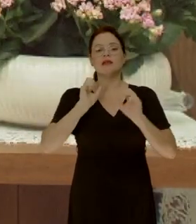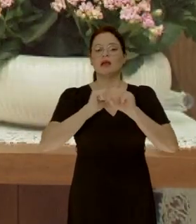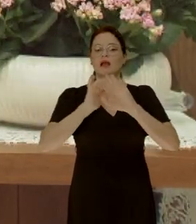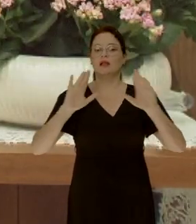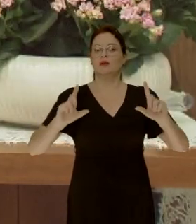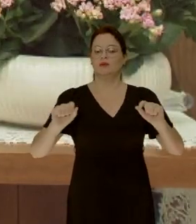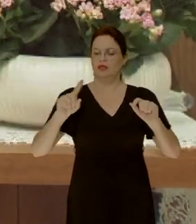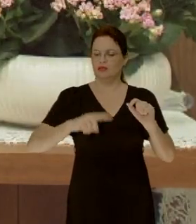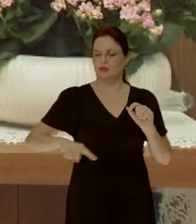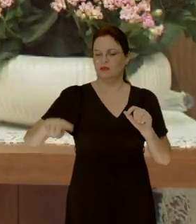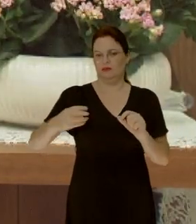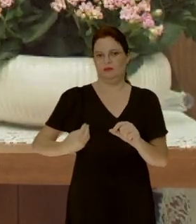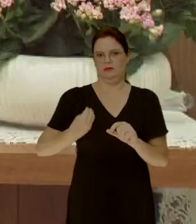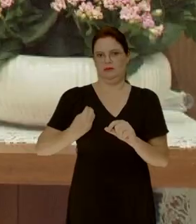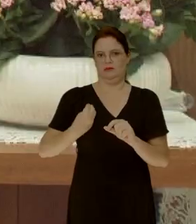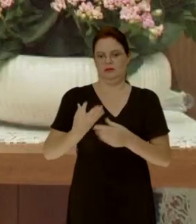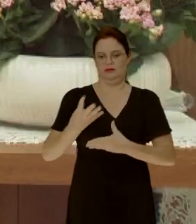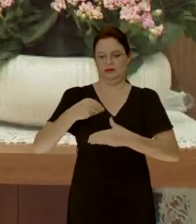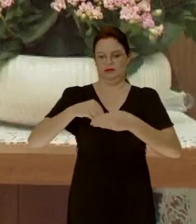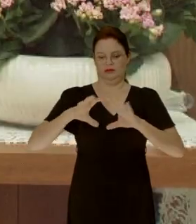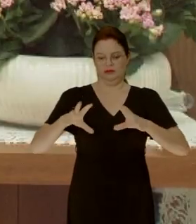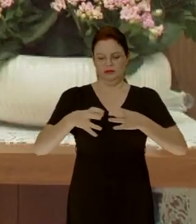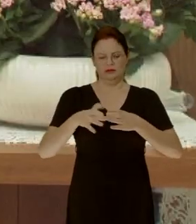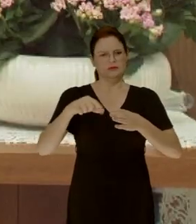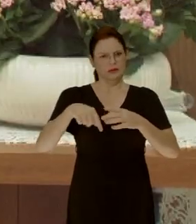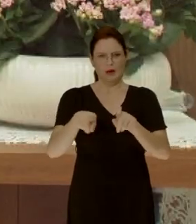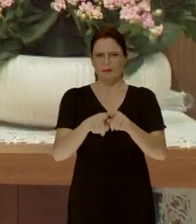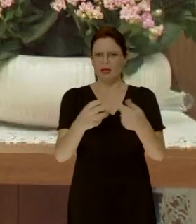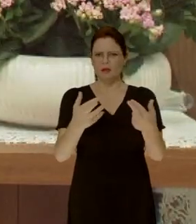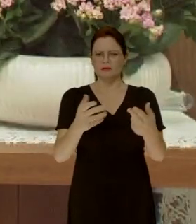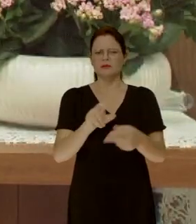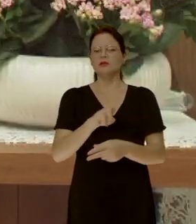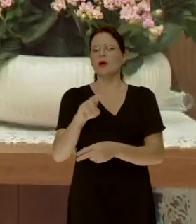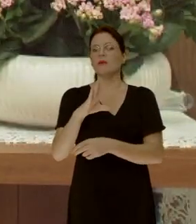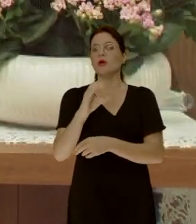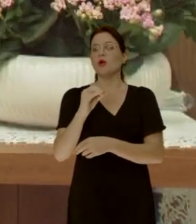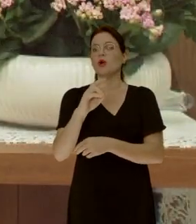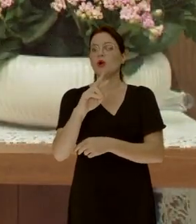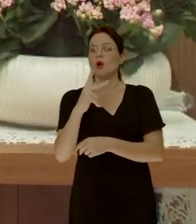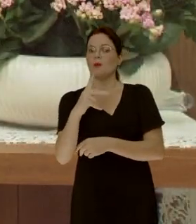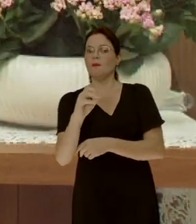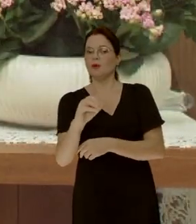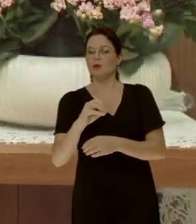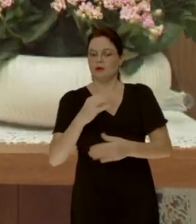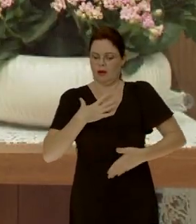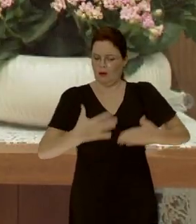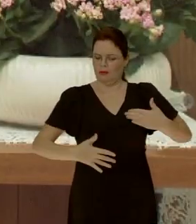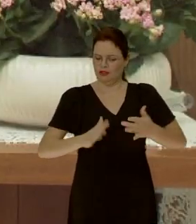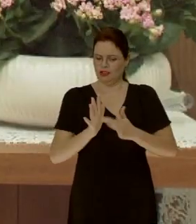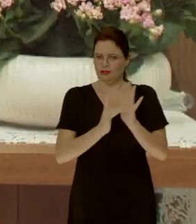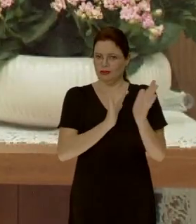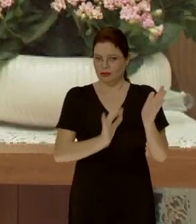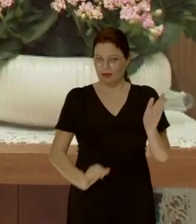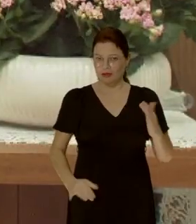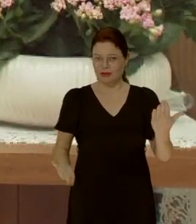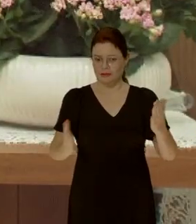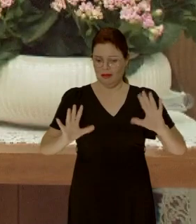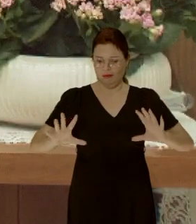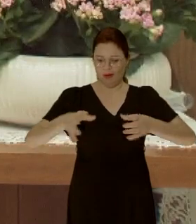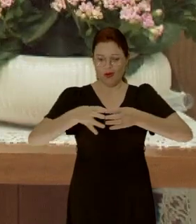nós fazemos parte de um corpo. Muito mais do que um